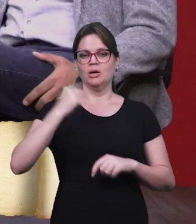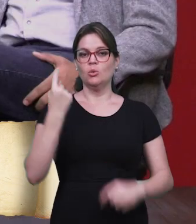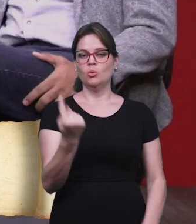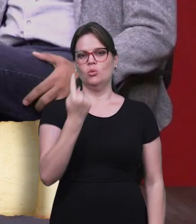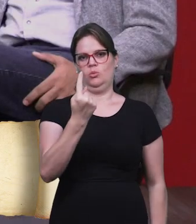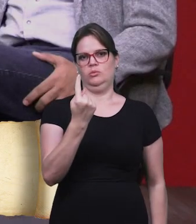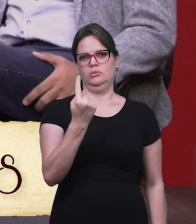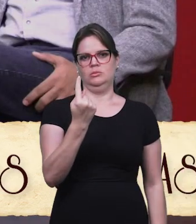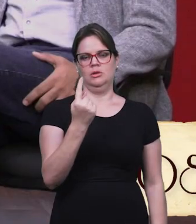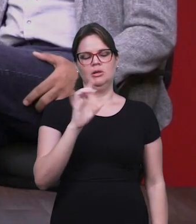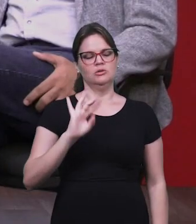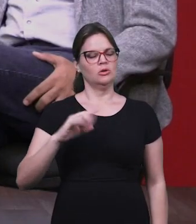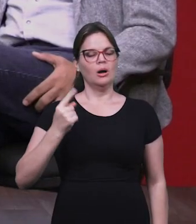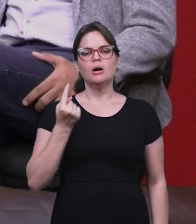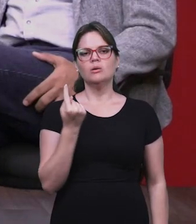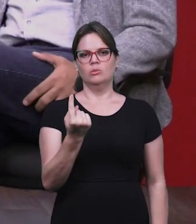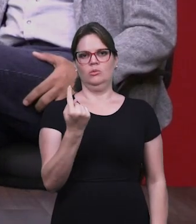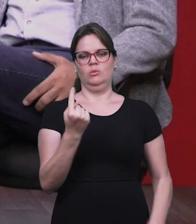tarde.